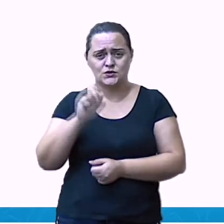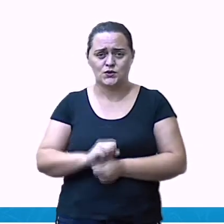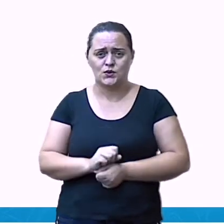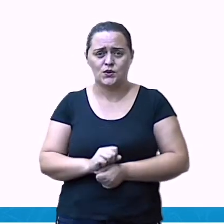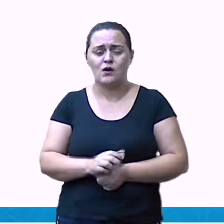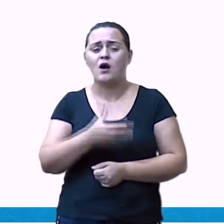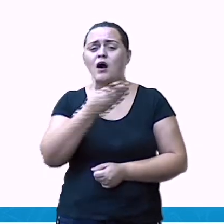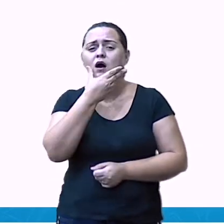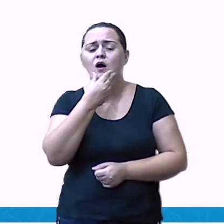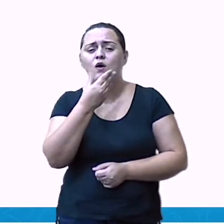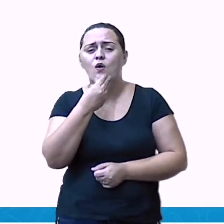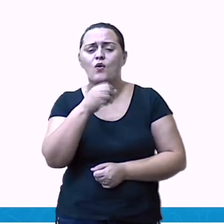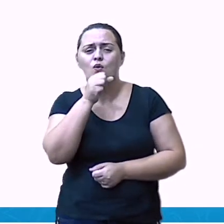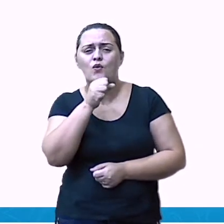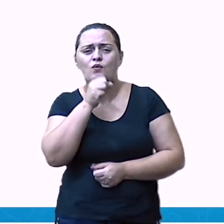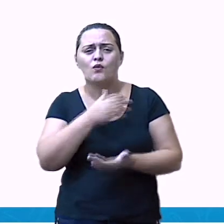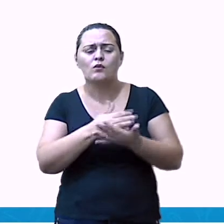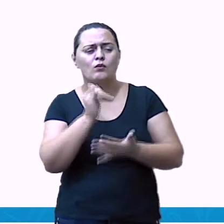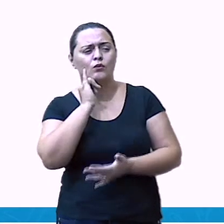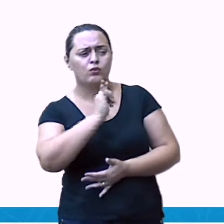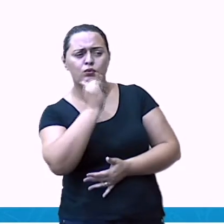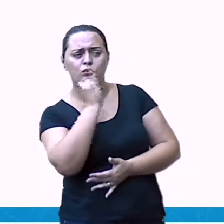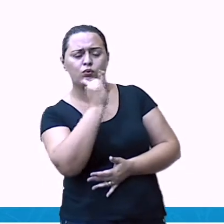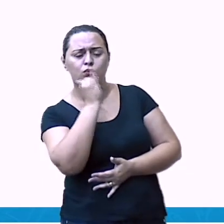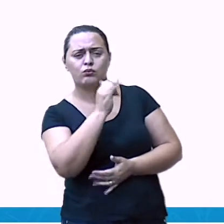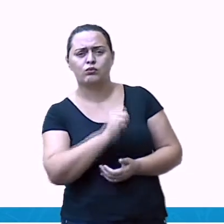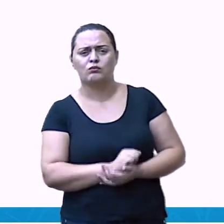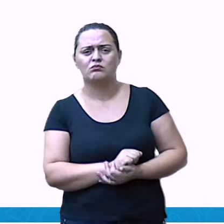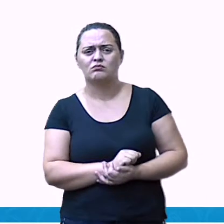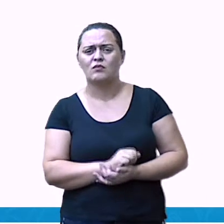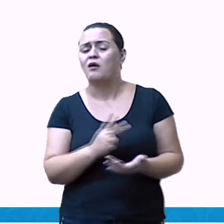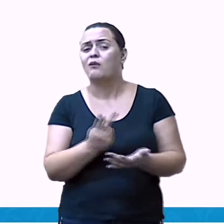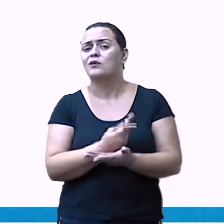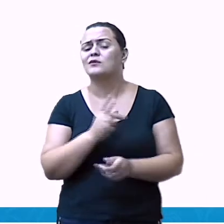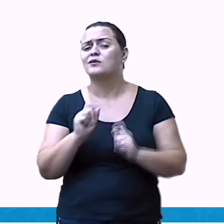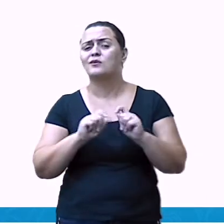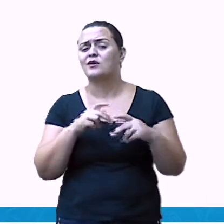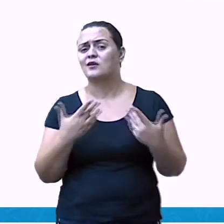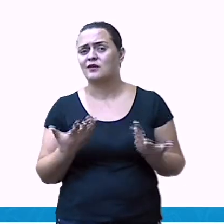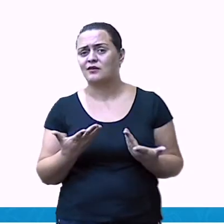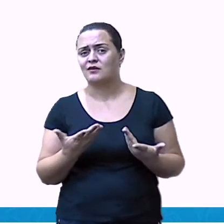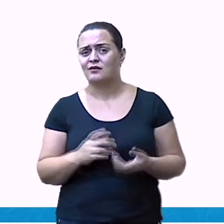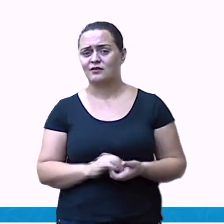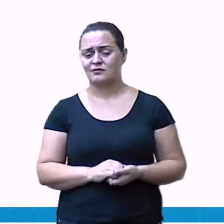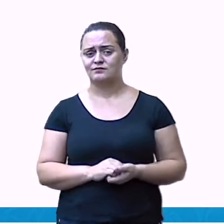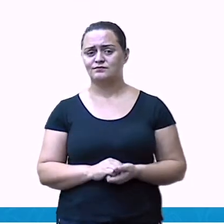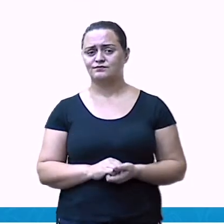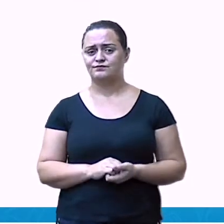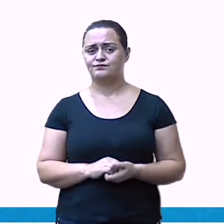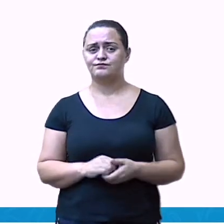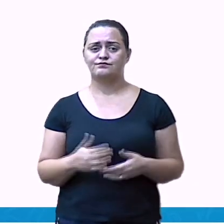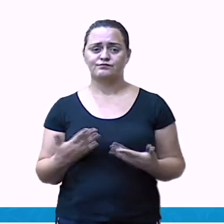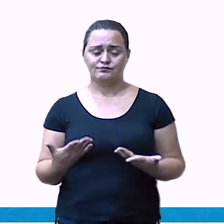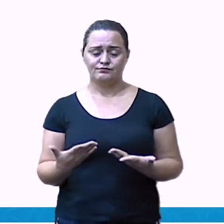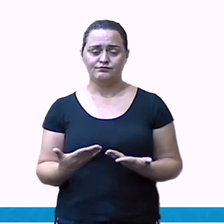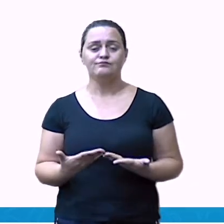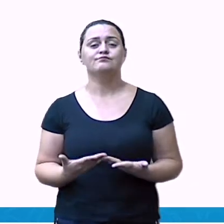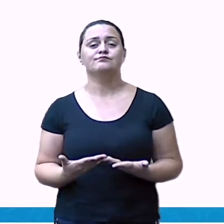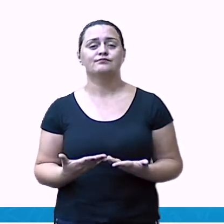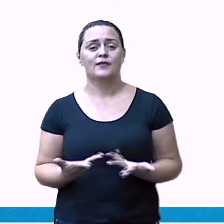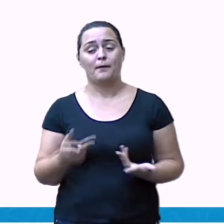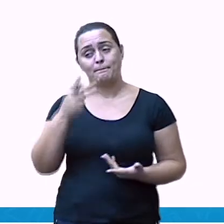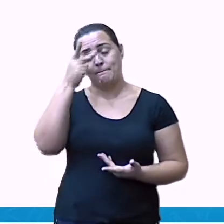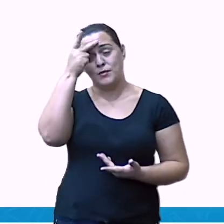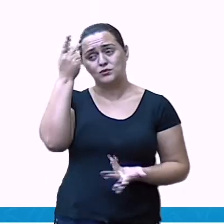escutar a versão do vovô, o que você acha que iria acontecer? Bom, de todo jeito, dificultaria, porque a